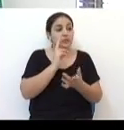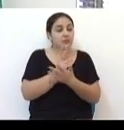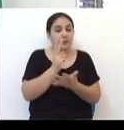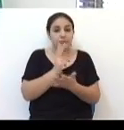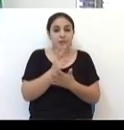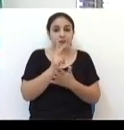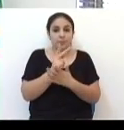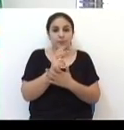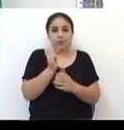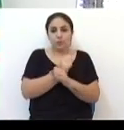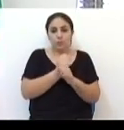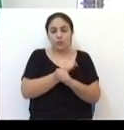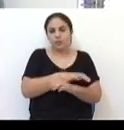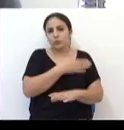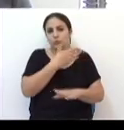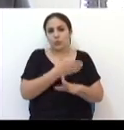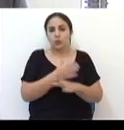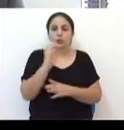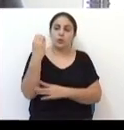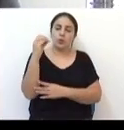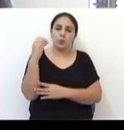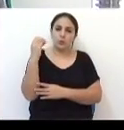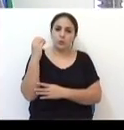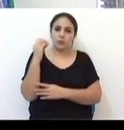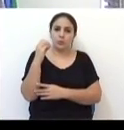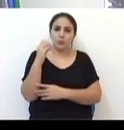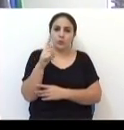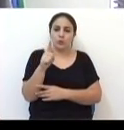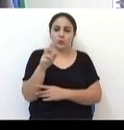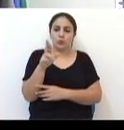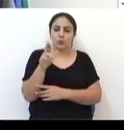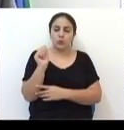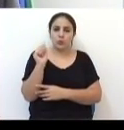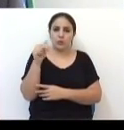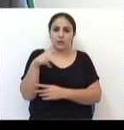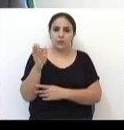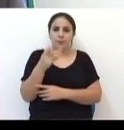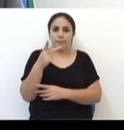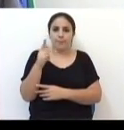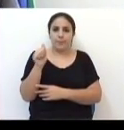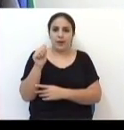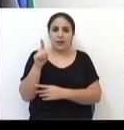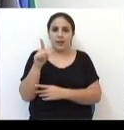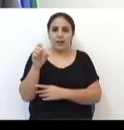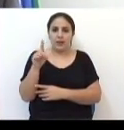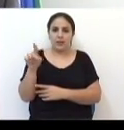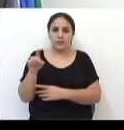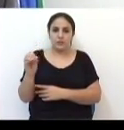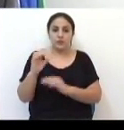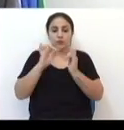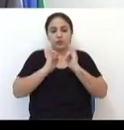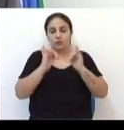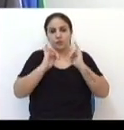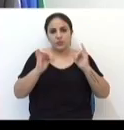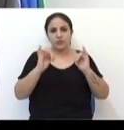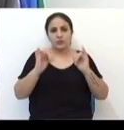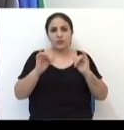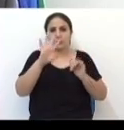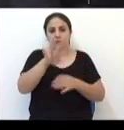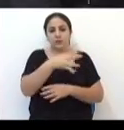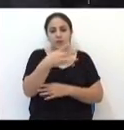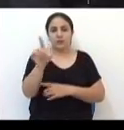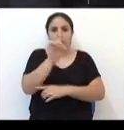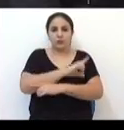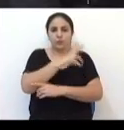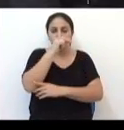encontra todo ano, tá? Em outubro no Gran Palácio, tá? E vai fazer parte da divulgação do calendário